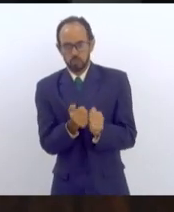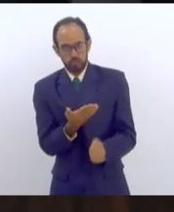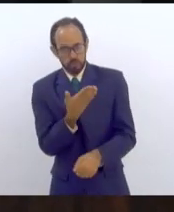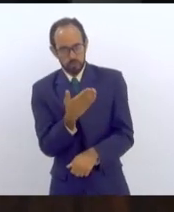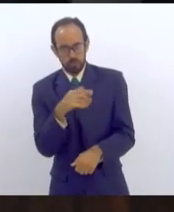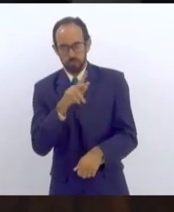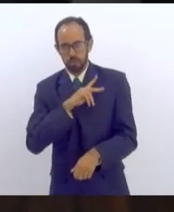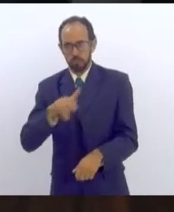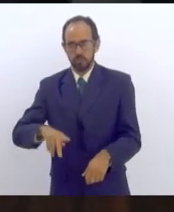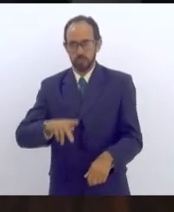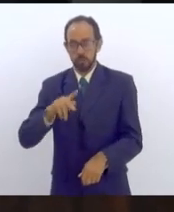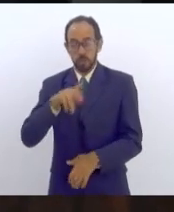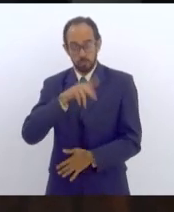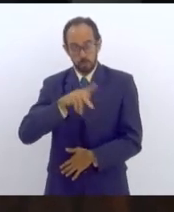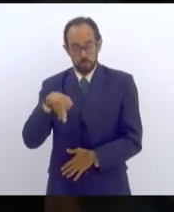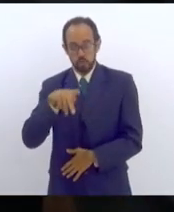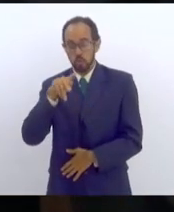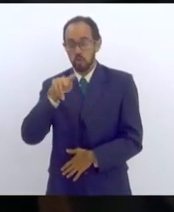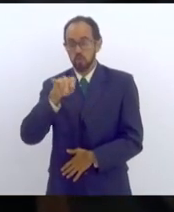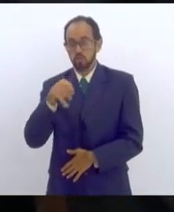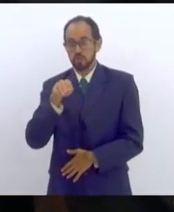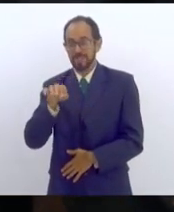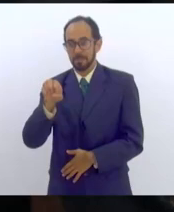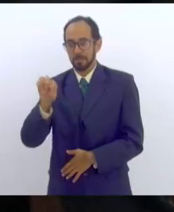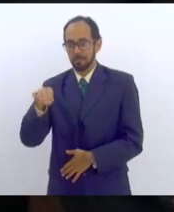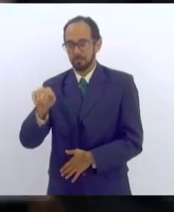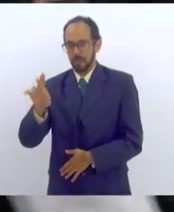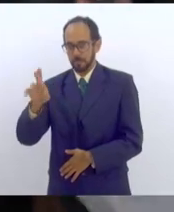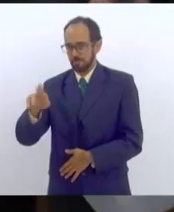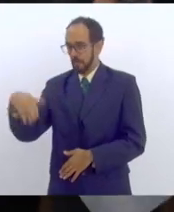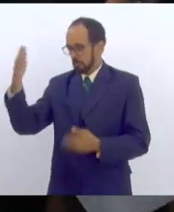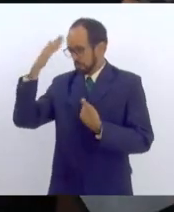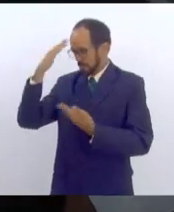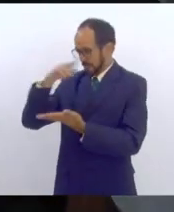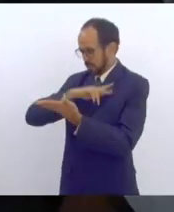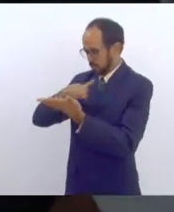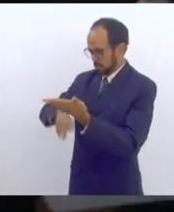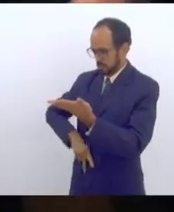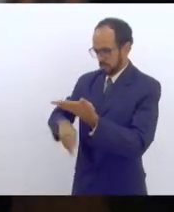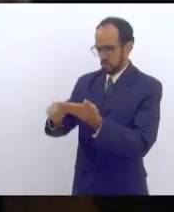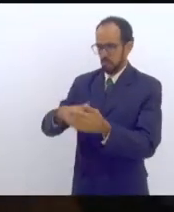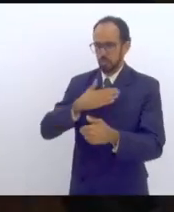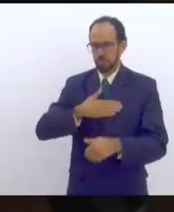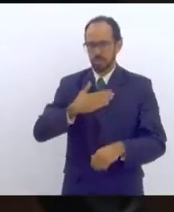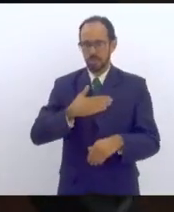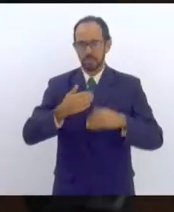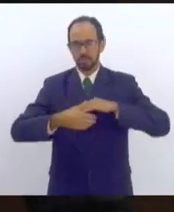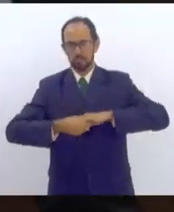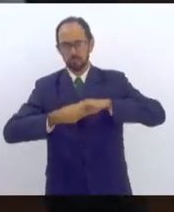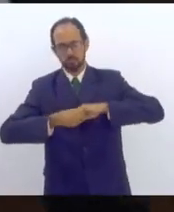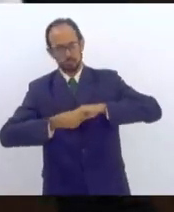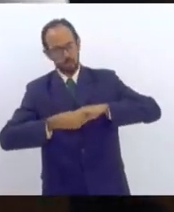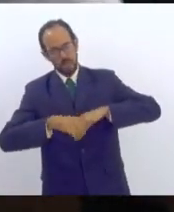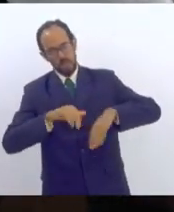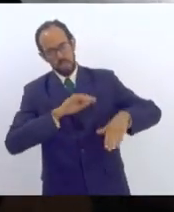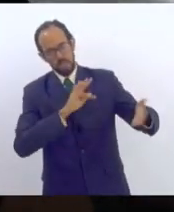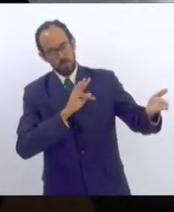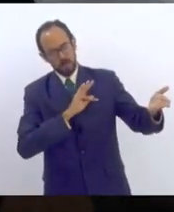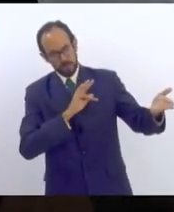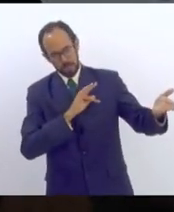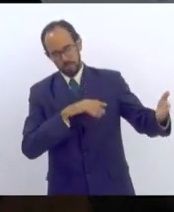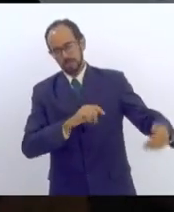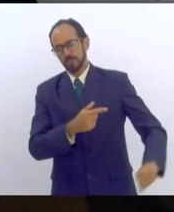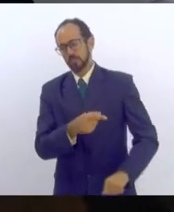Professor Josemar, para discutir. Obrigado, presidente. Eu quero saudar a deputada Marta Rocha pelo